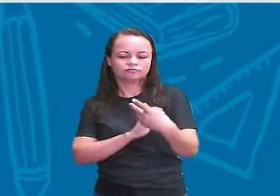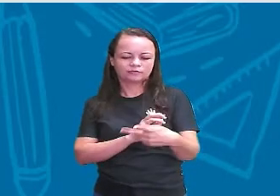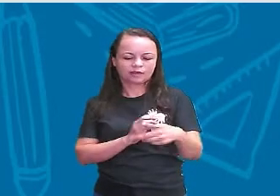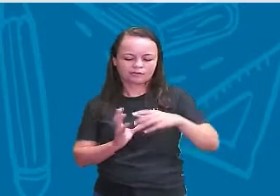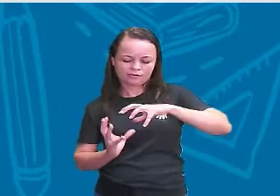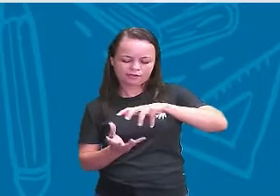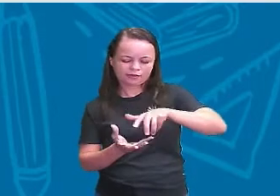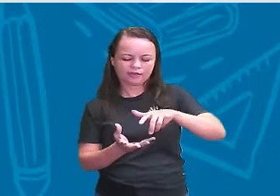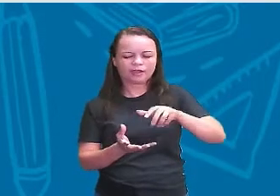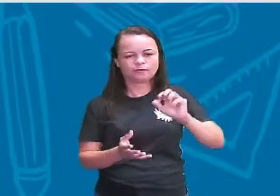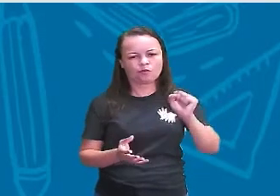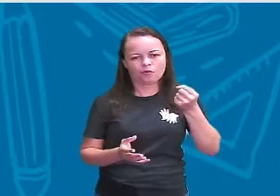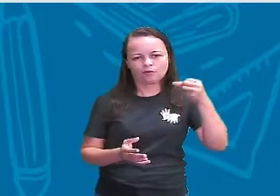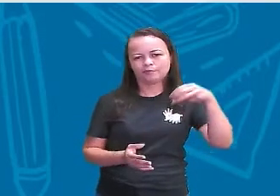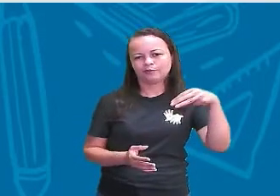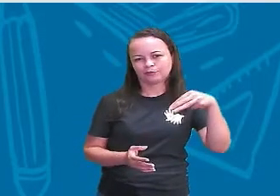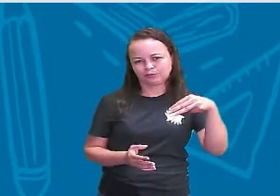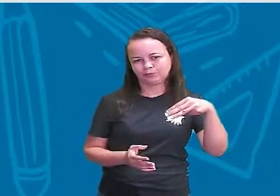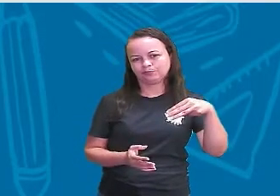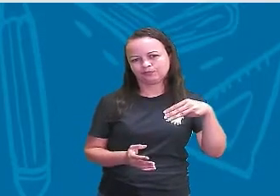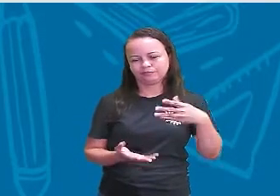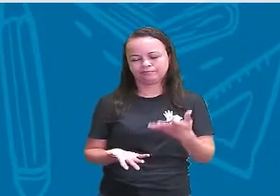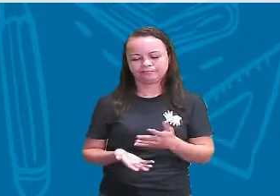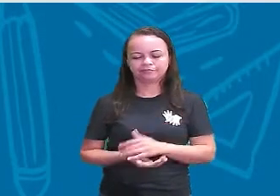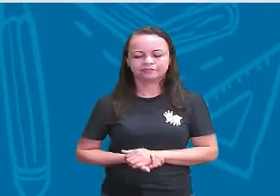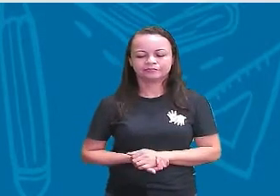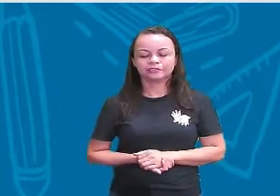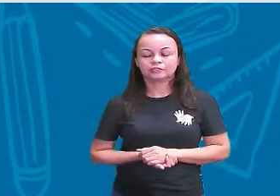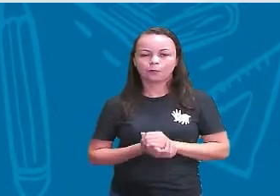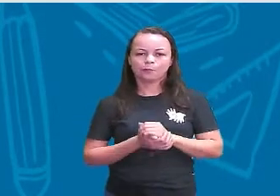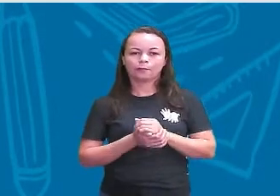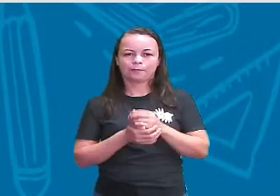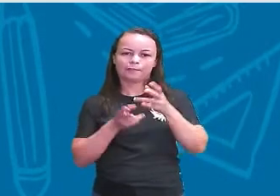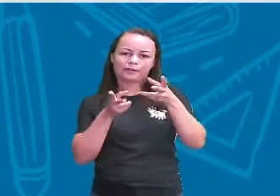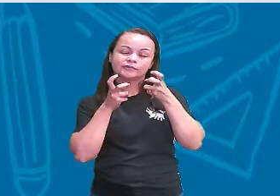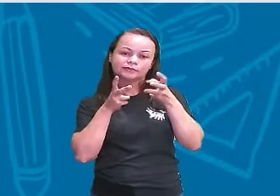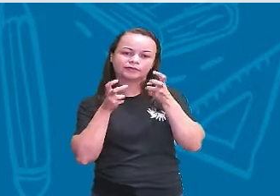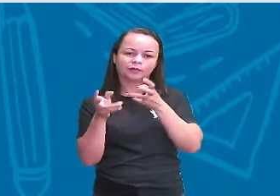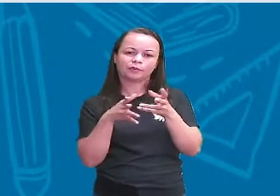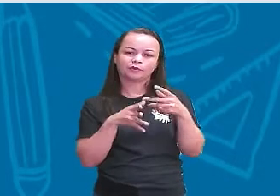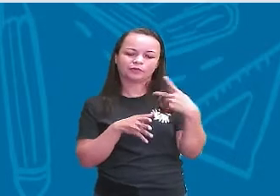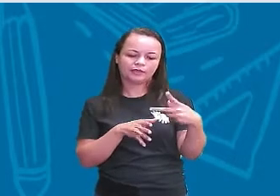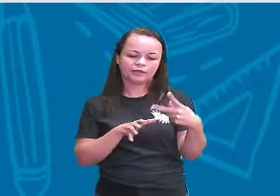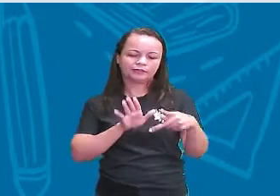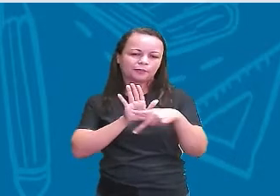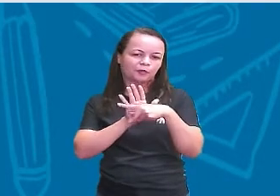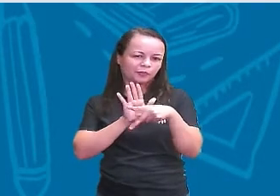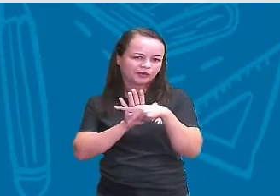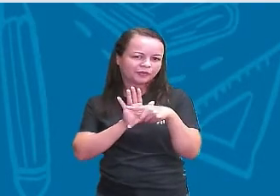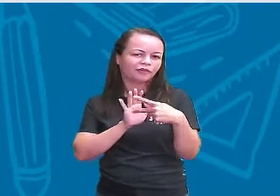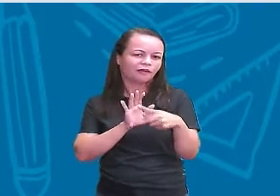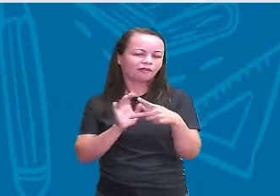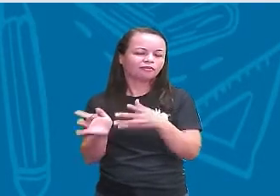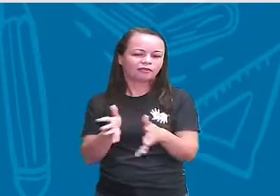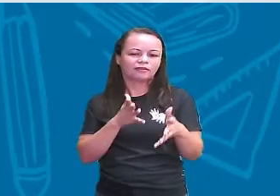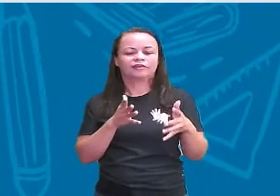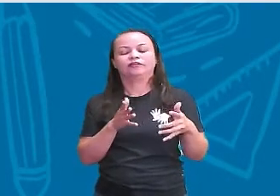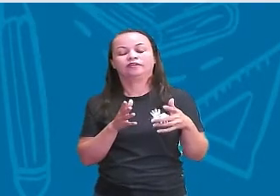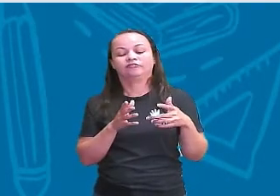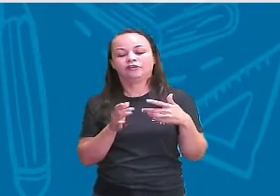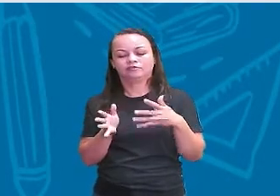Terra dentro de 8 minutos, apenas 8 minutos. Então percebam, né, que essa propriedade de velocidade da